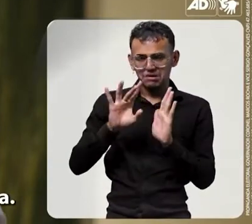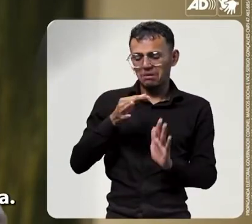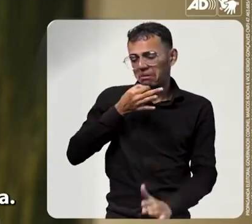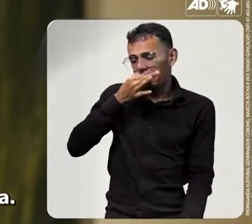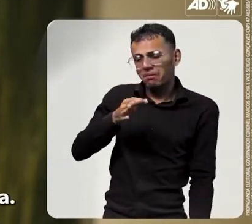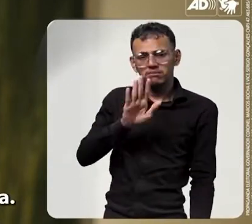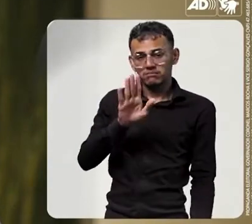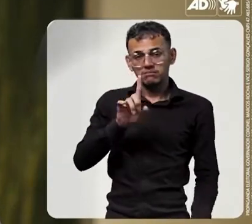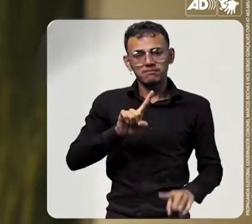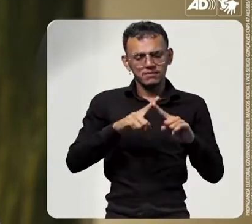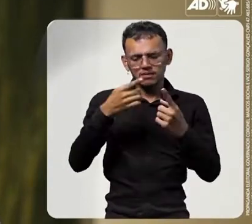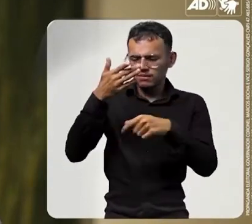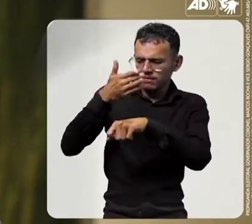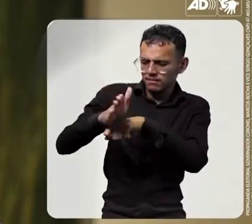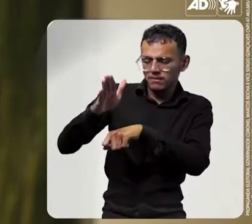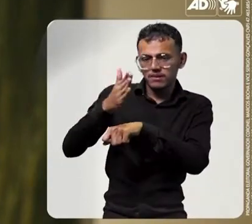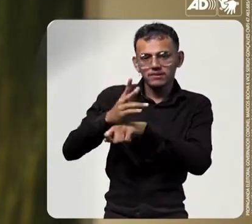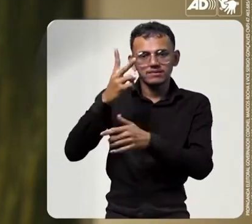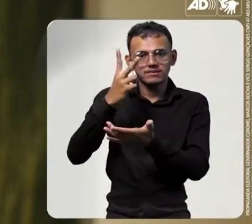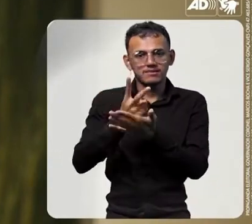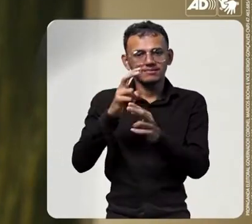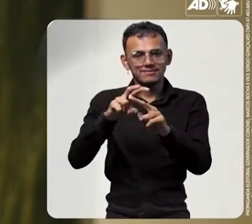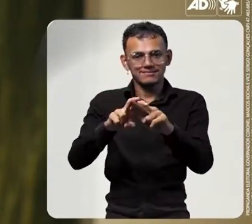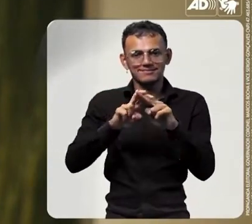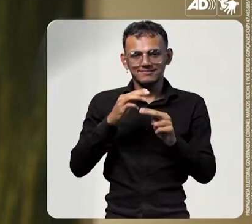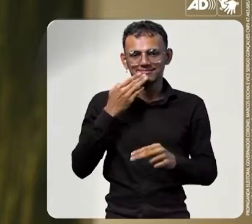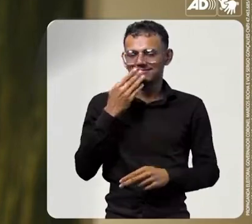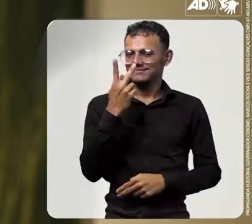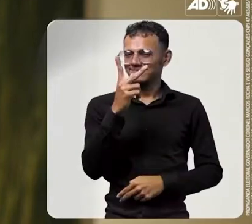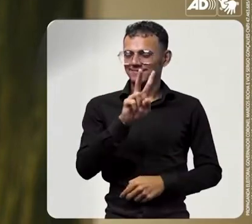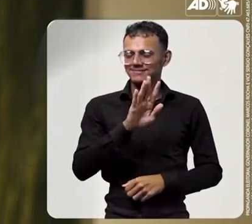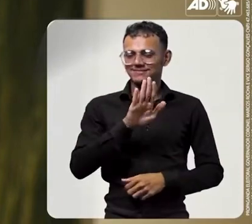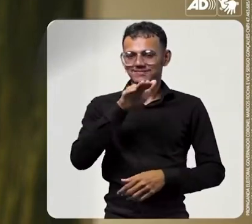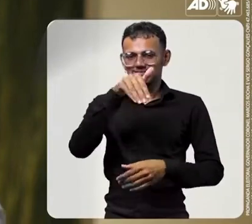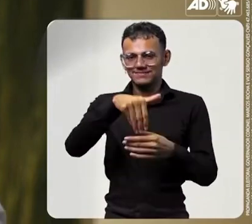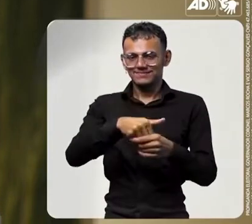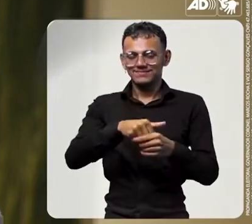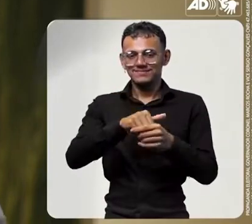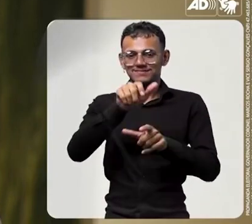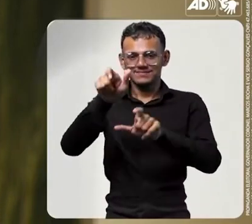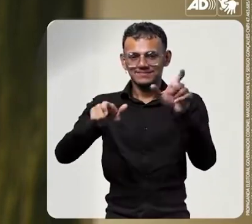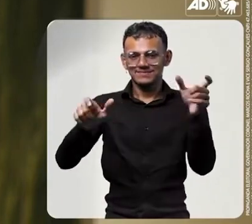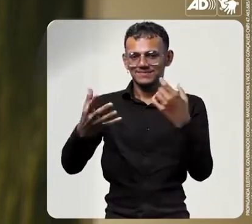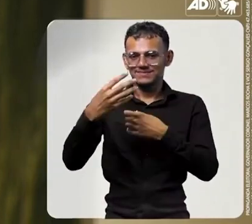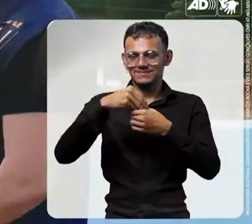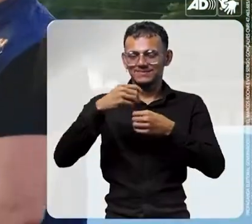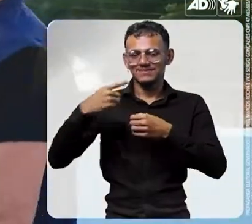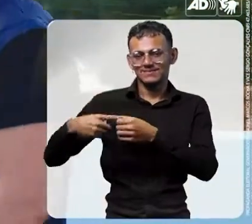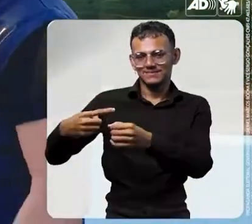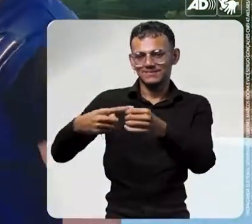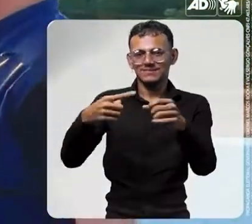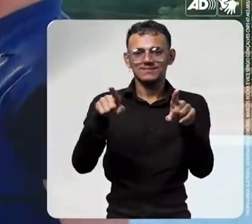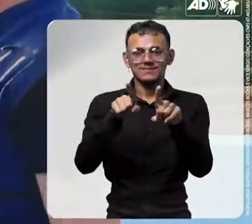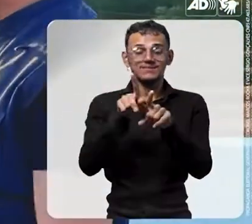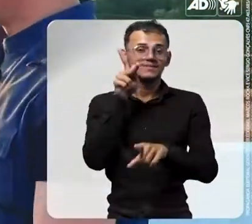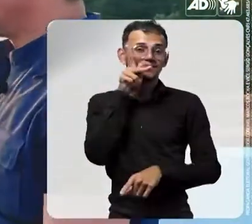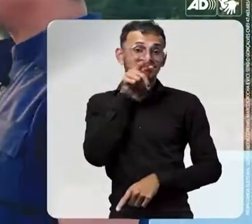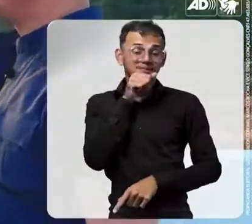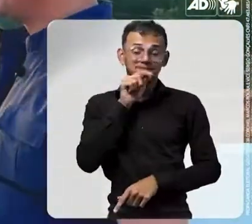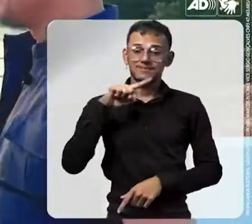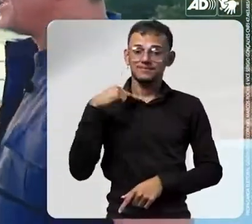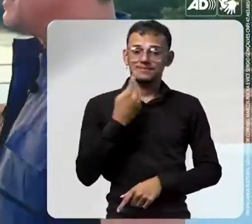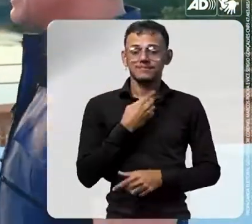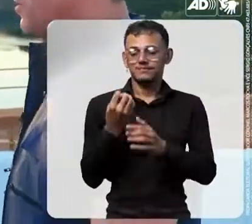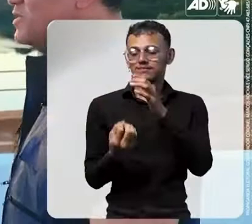É uma prática. Por isso, peço seu voto, eleitor, eleitora, do interior e da capital, para fazermos uma